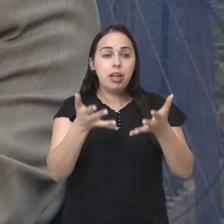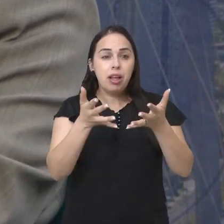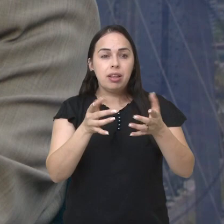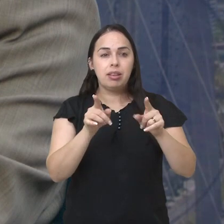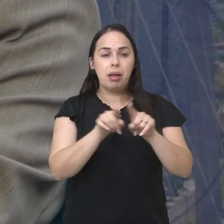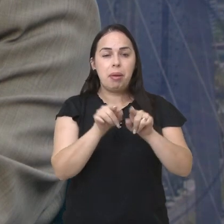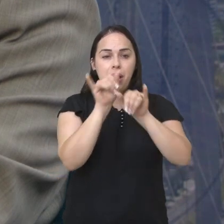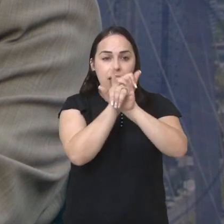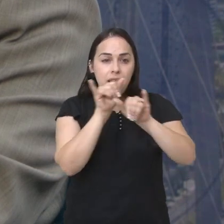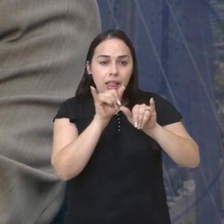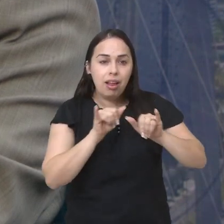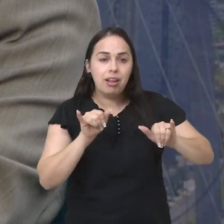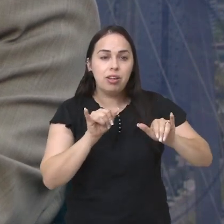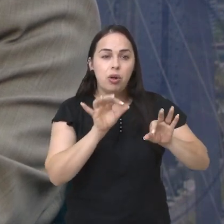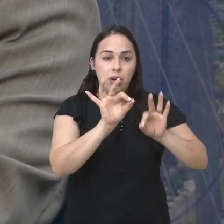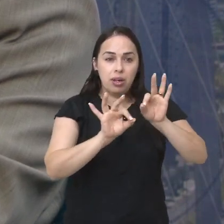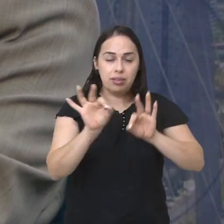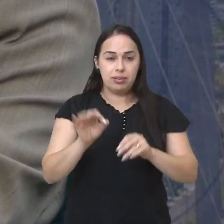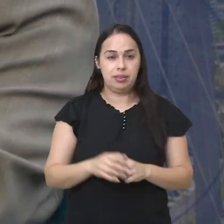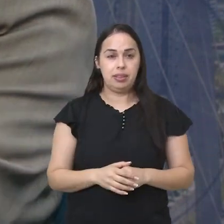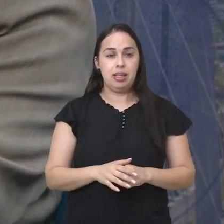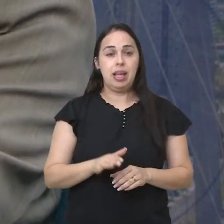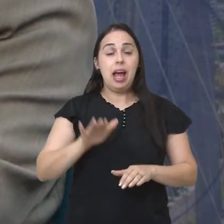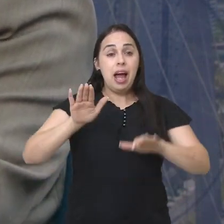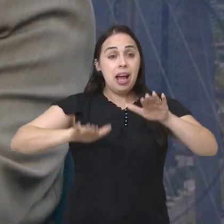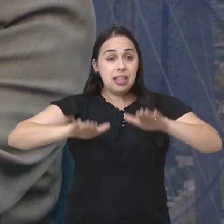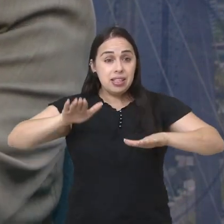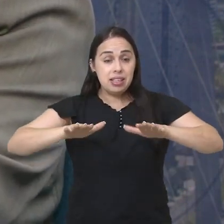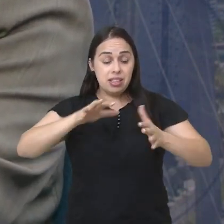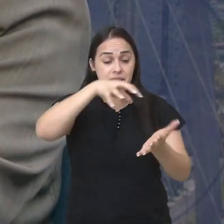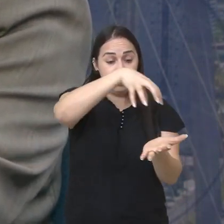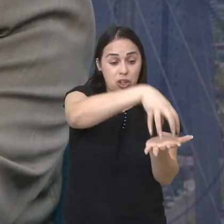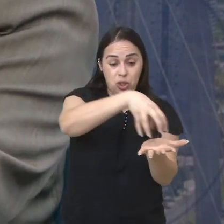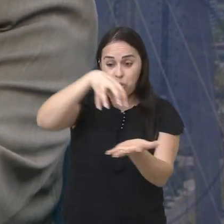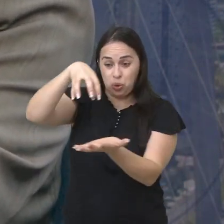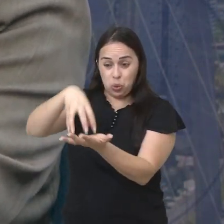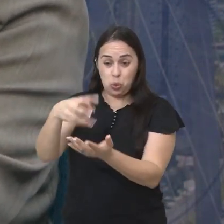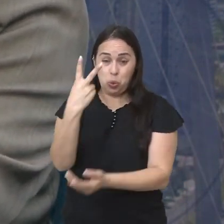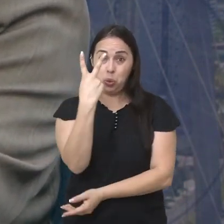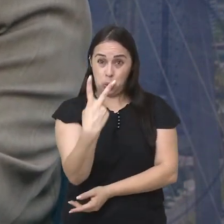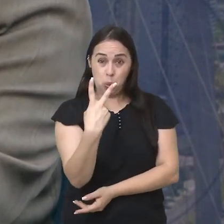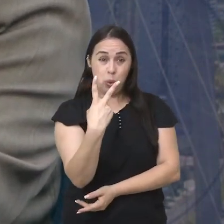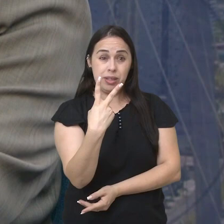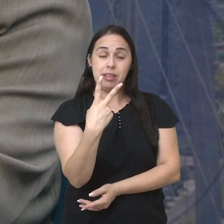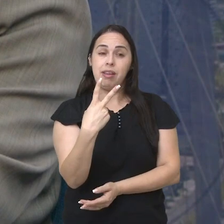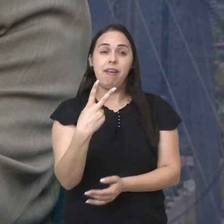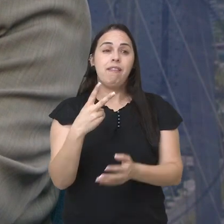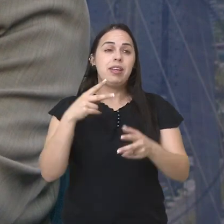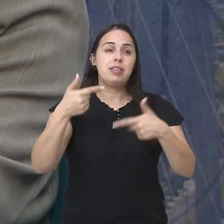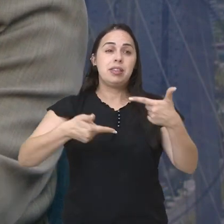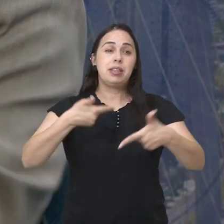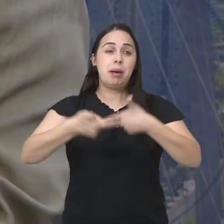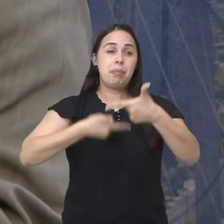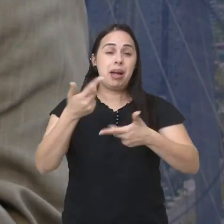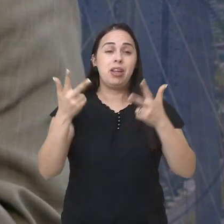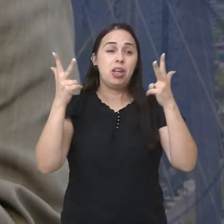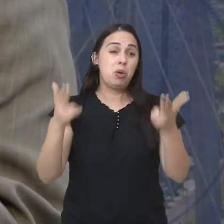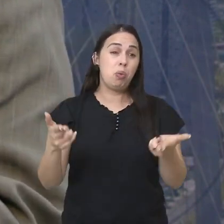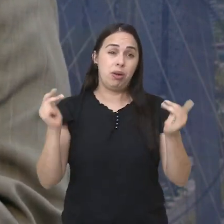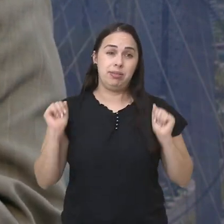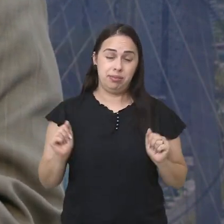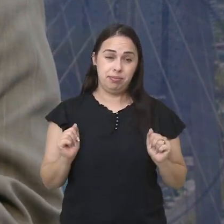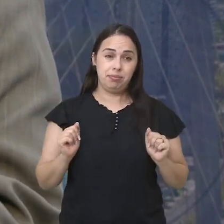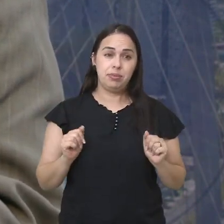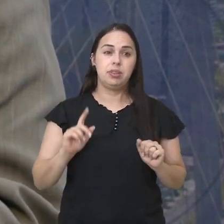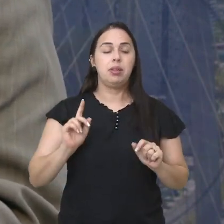organizado. Porque às vezes você tem duas entidades fazendo o mesmo trabalho na mesma comunidade, em algumas situações, né? E aí, com